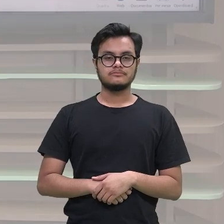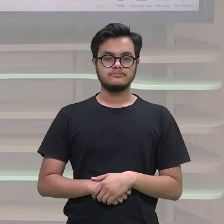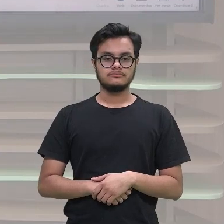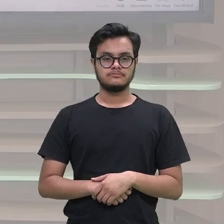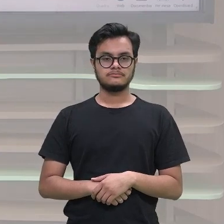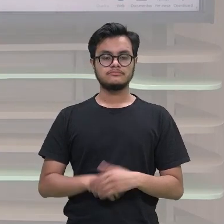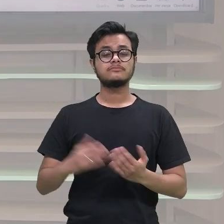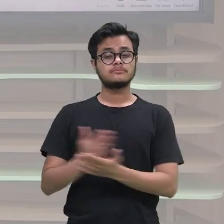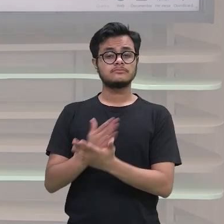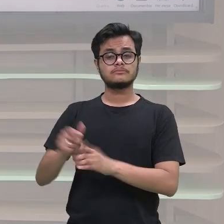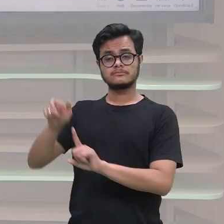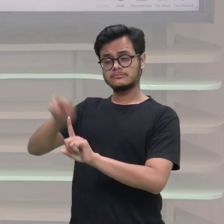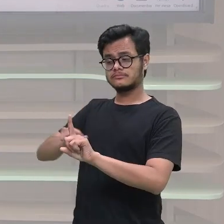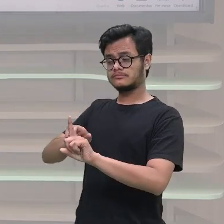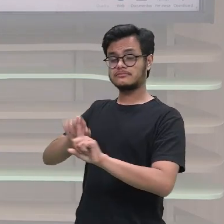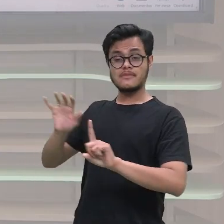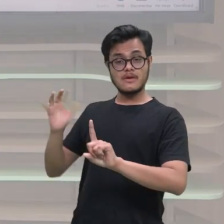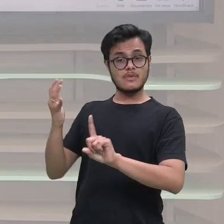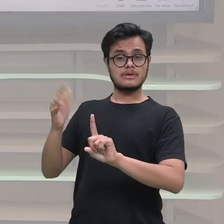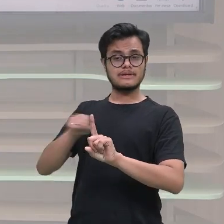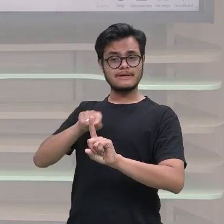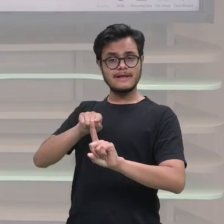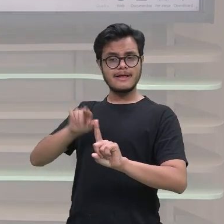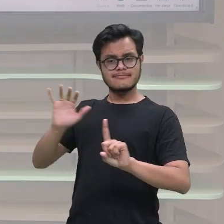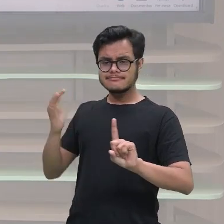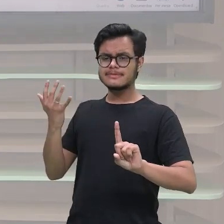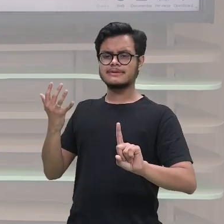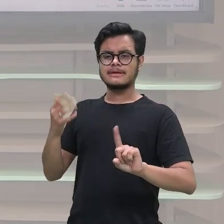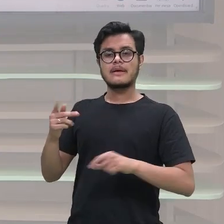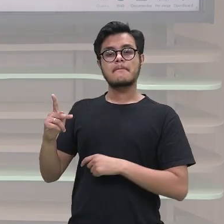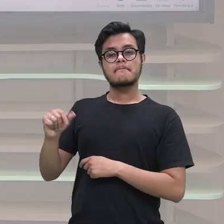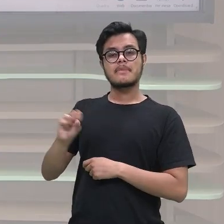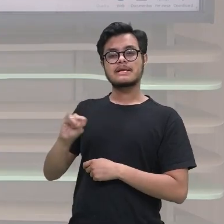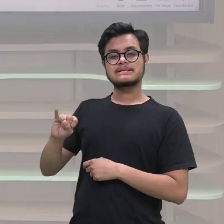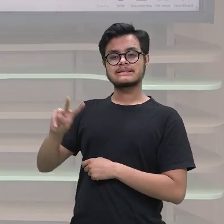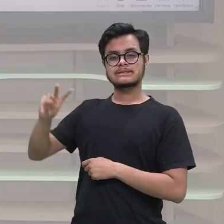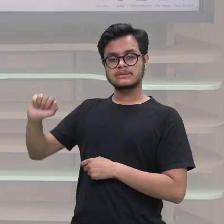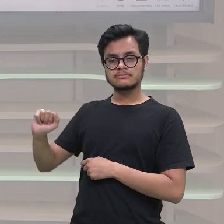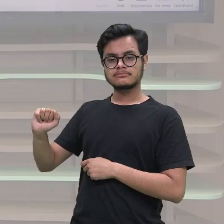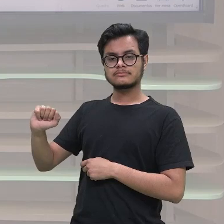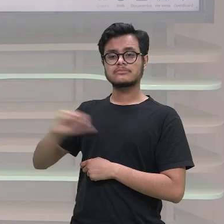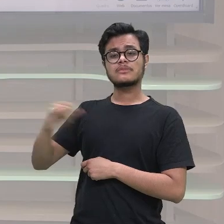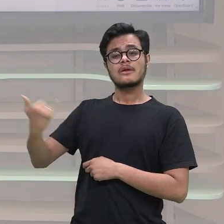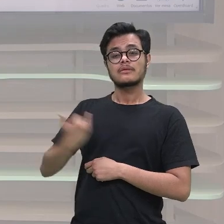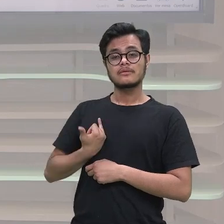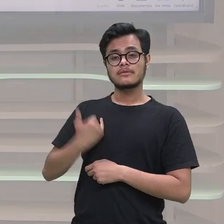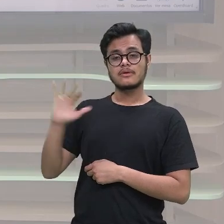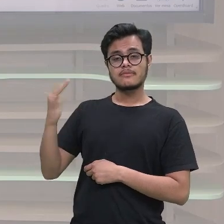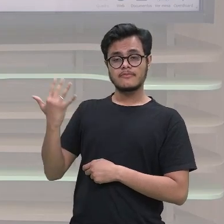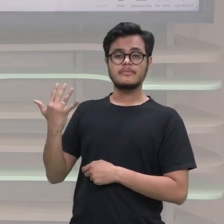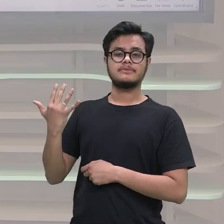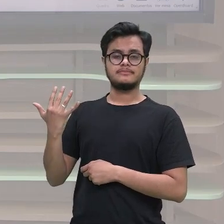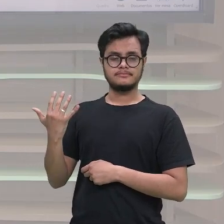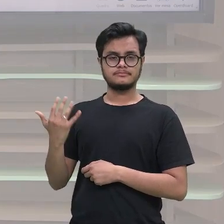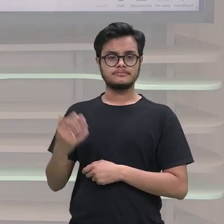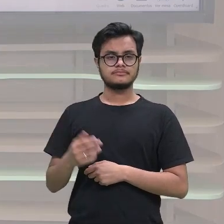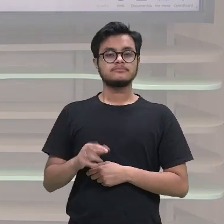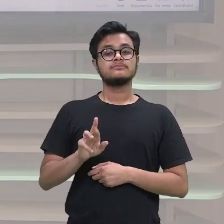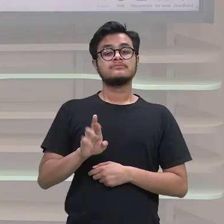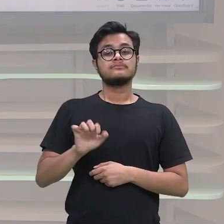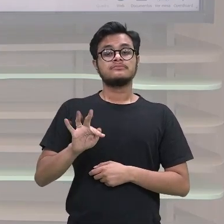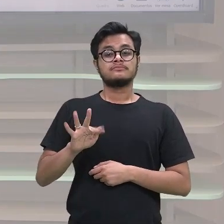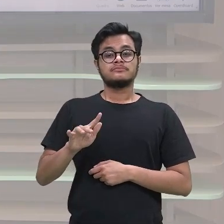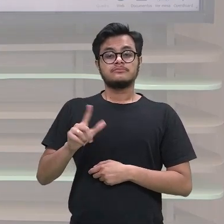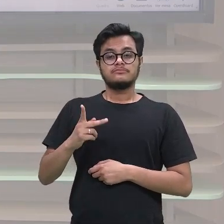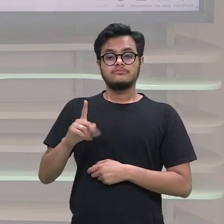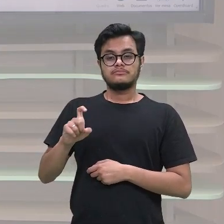o sujeito pratica a ação, voz passiva, quando o sujeito recebe a ação, e voz reflexiva, quando o